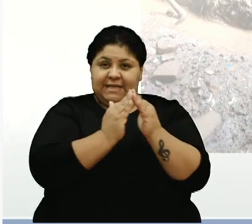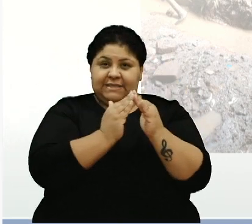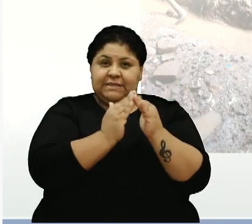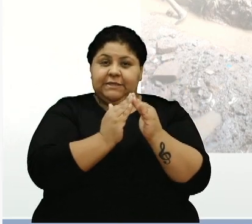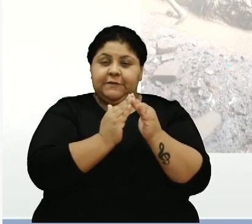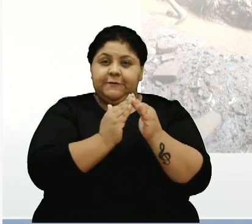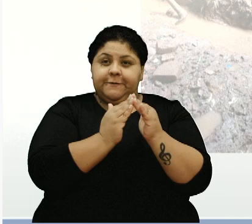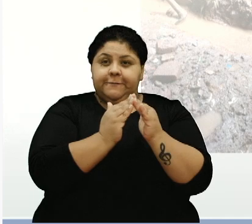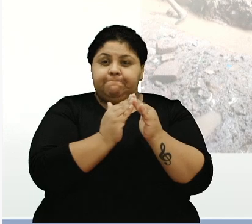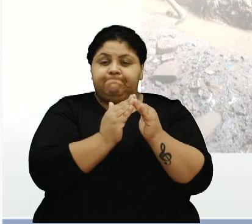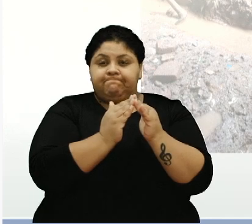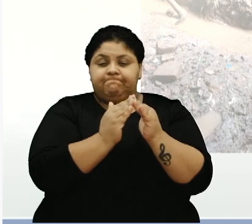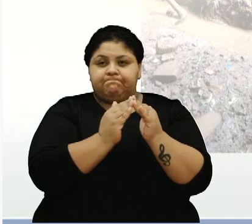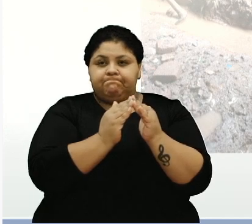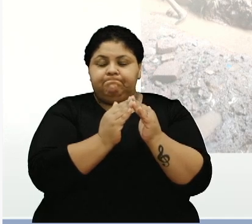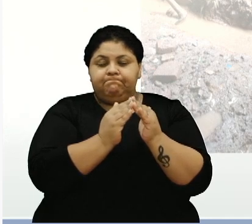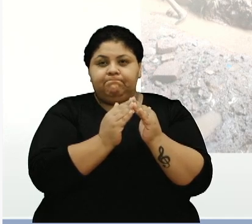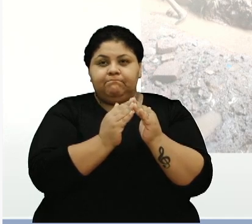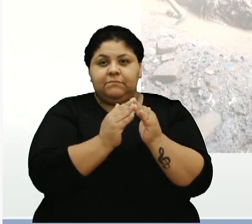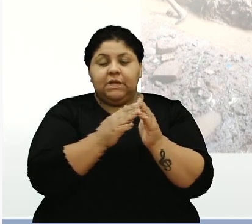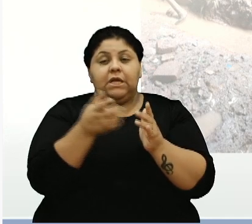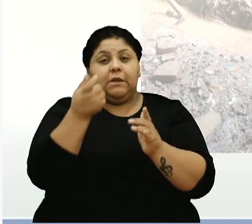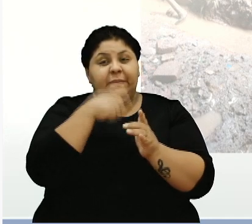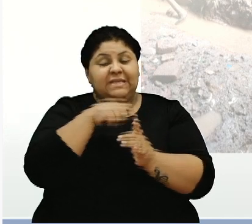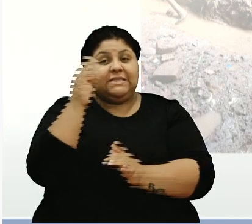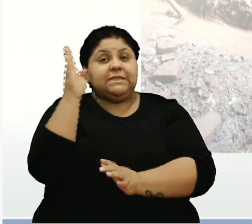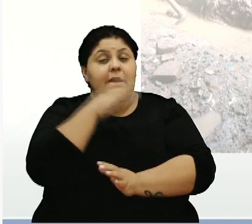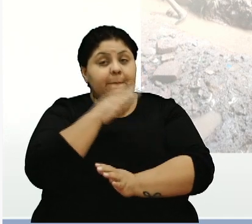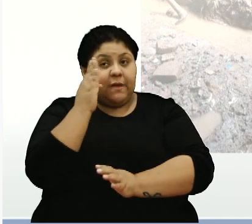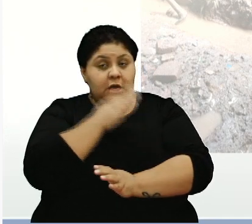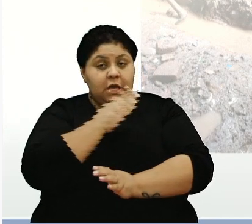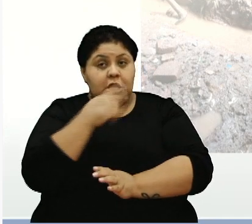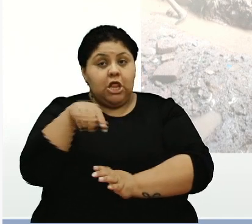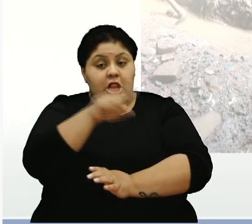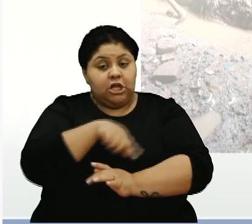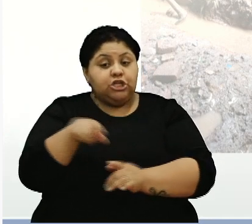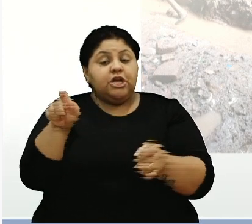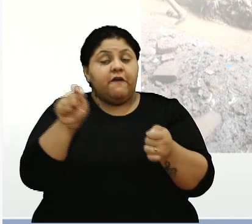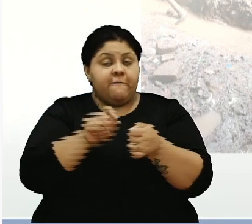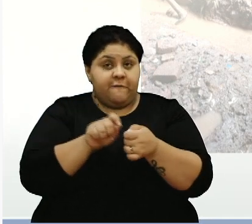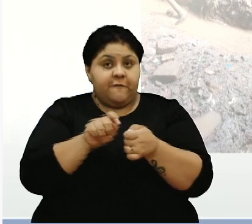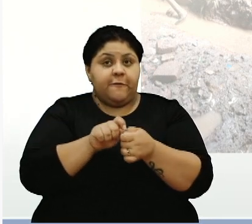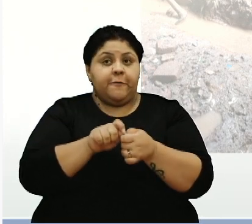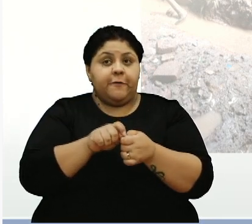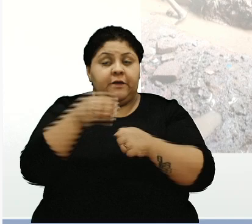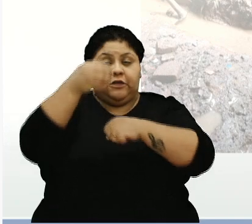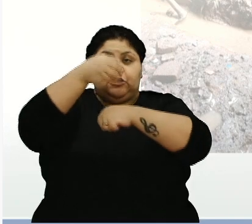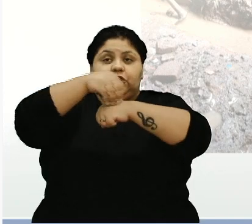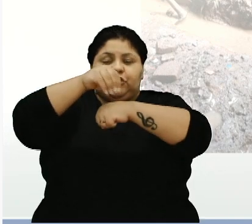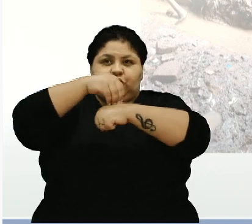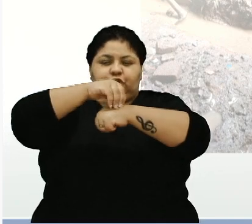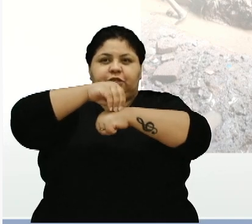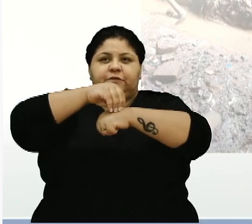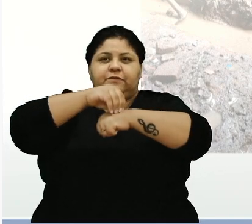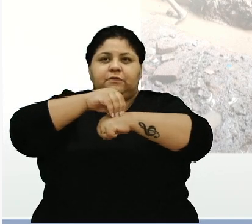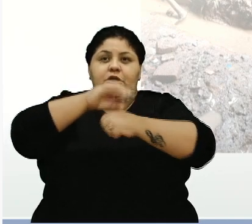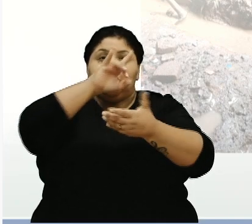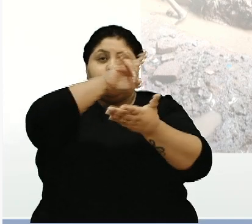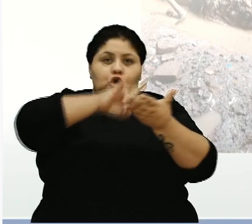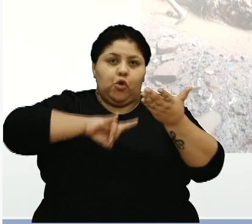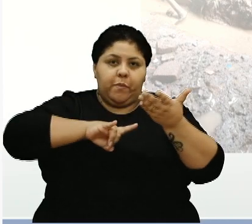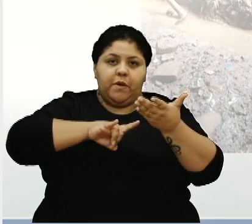algo que demanda urgência, do qual já foi feito indicações, já foi feito